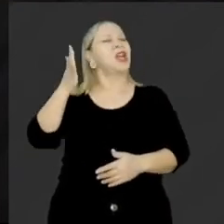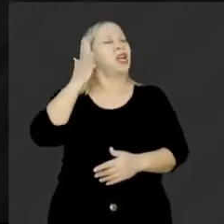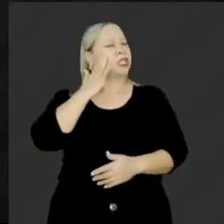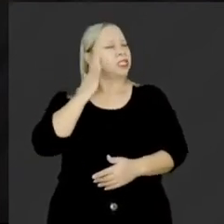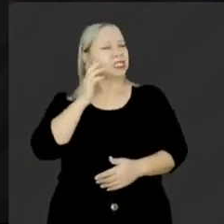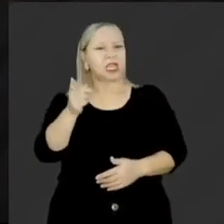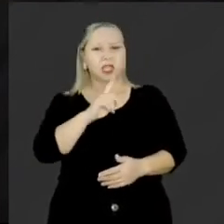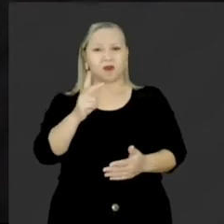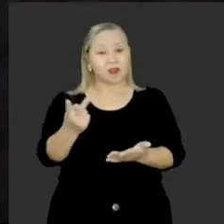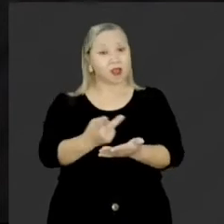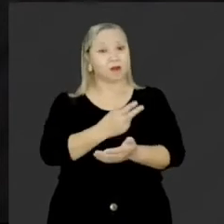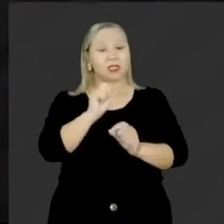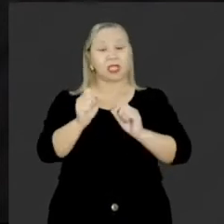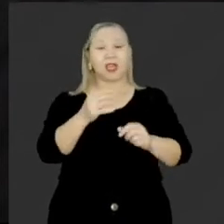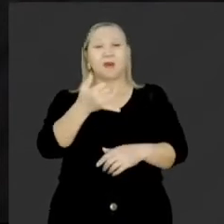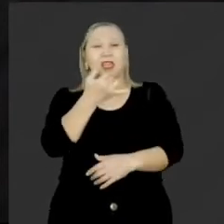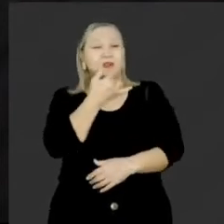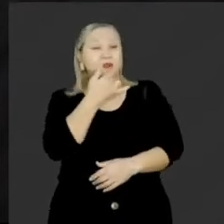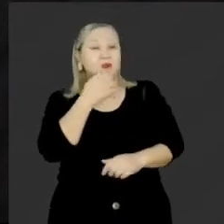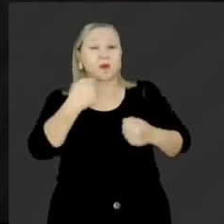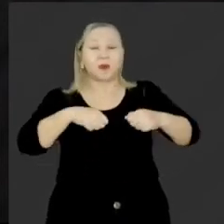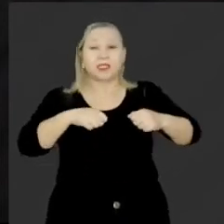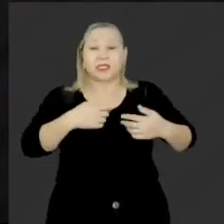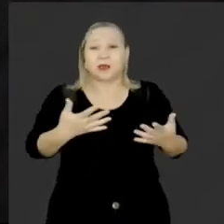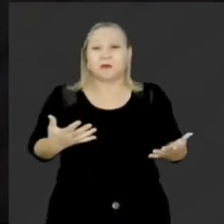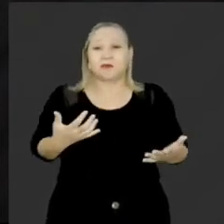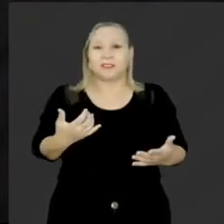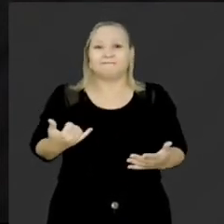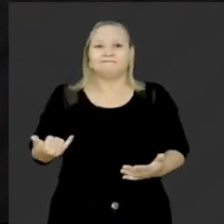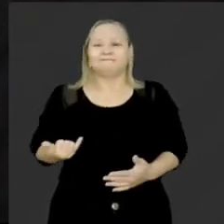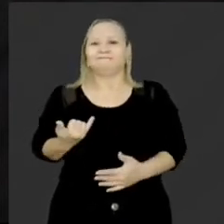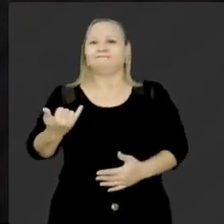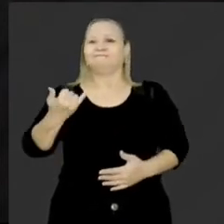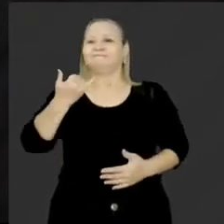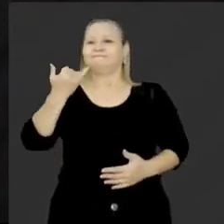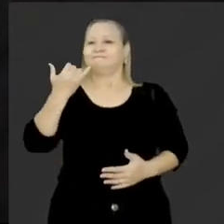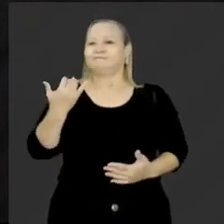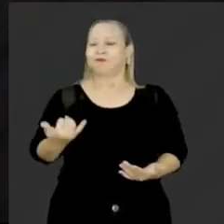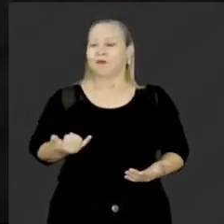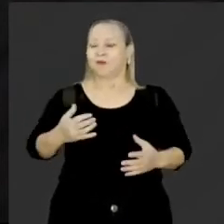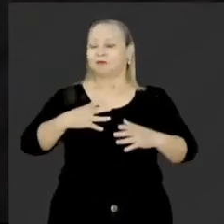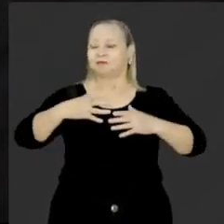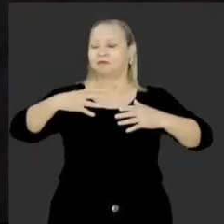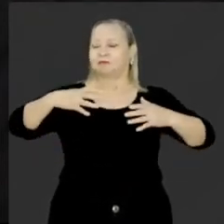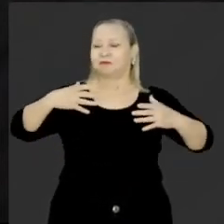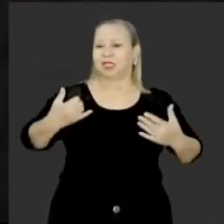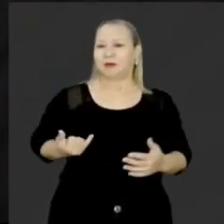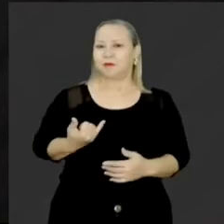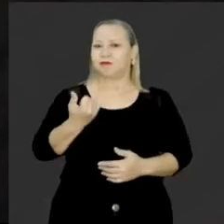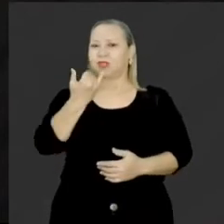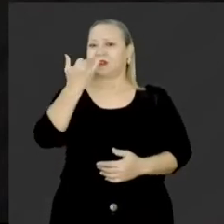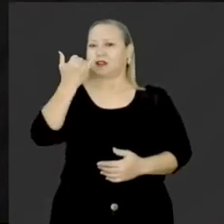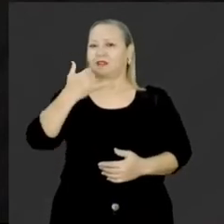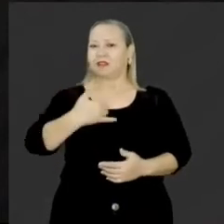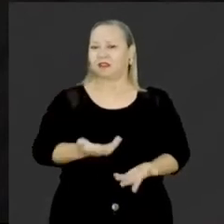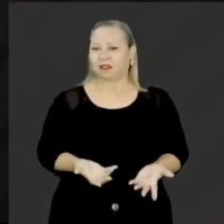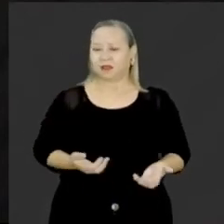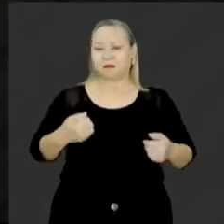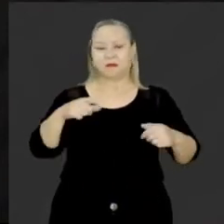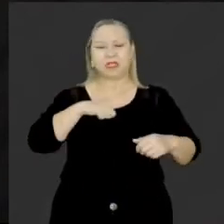Lava Jato nesse país. Presidente, mas eu tô querendo falar de futuro. Eu poderia ter feito todas essas perguntas. Como é que faz para mudar, para ser